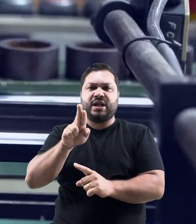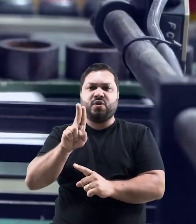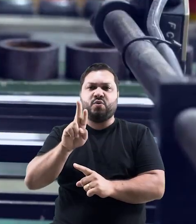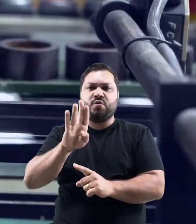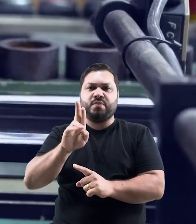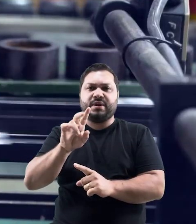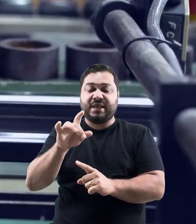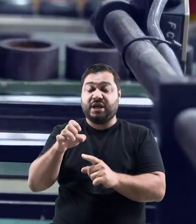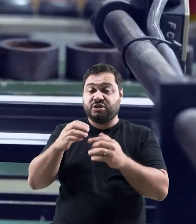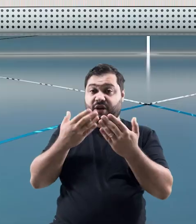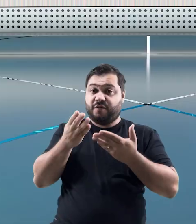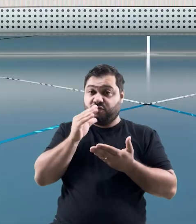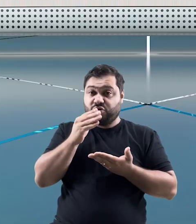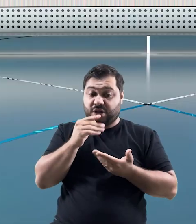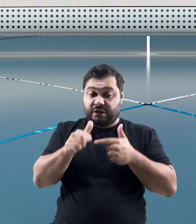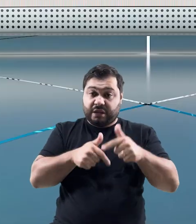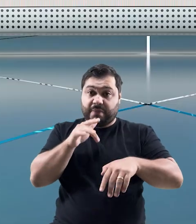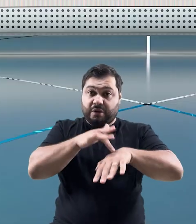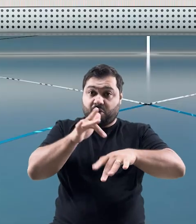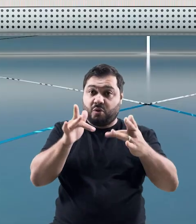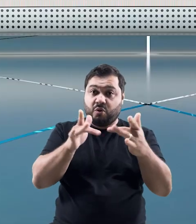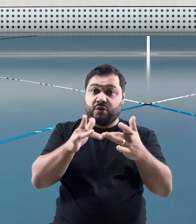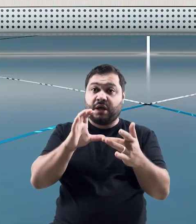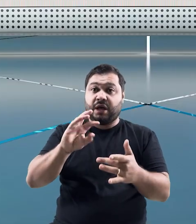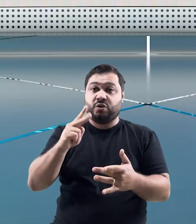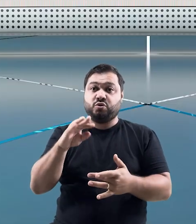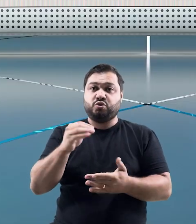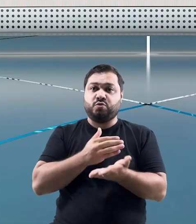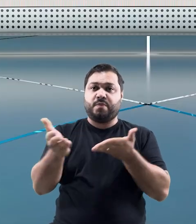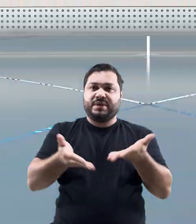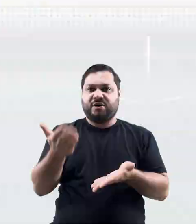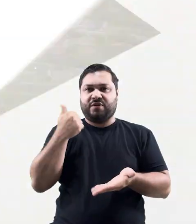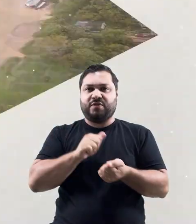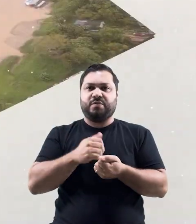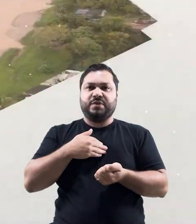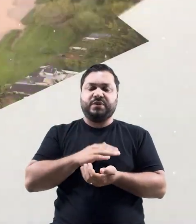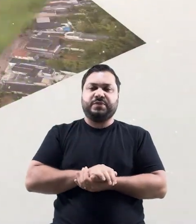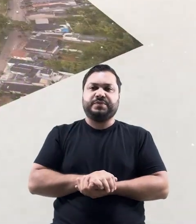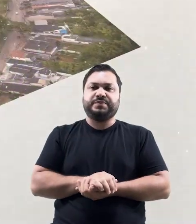servidor exposto a chumbo. Começa agora. Vem comigo.